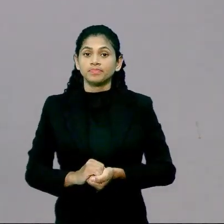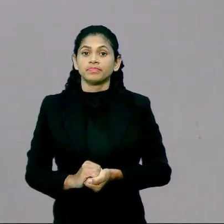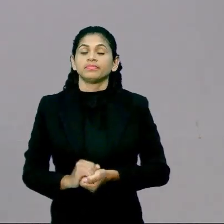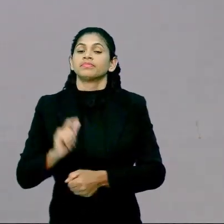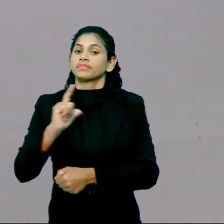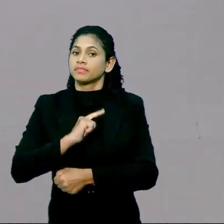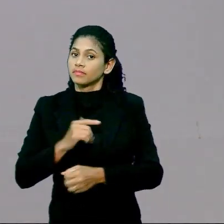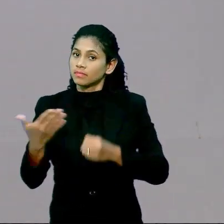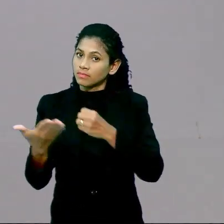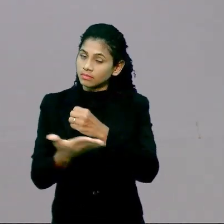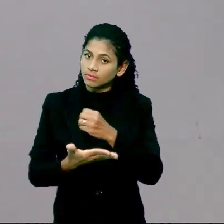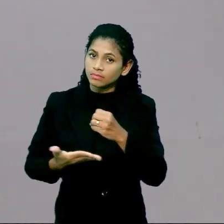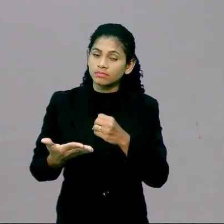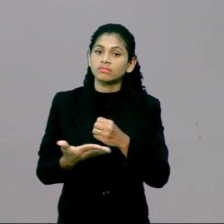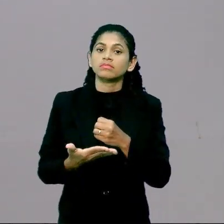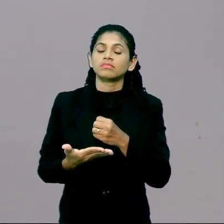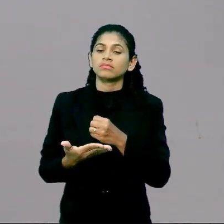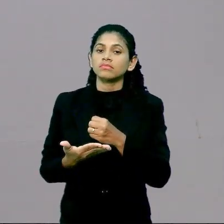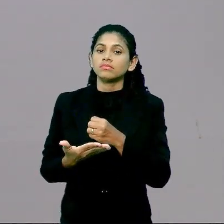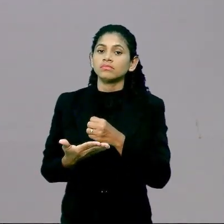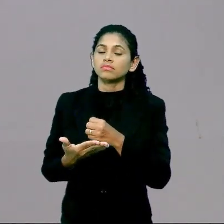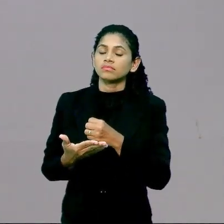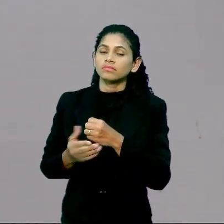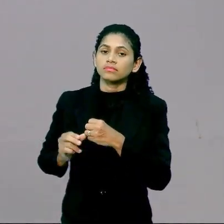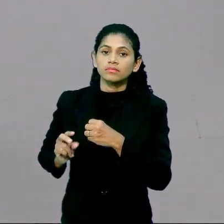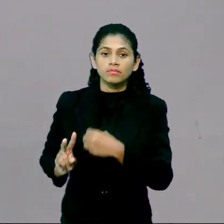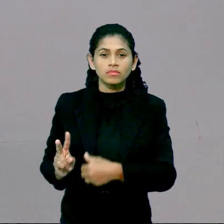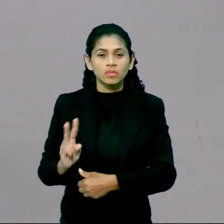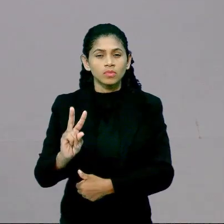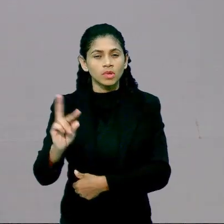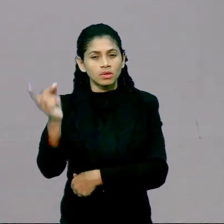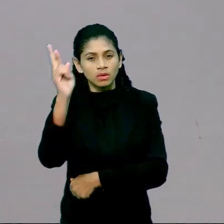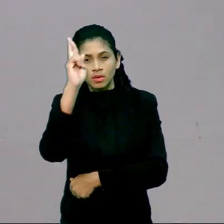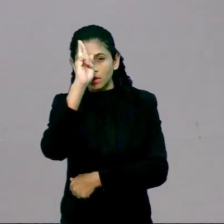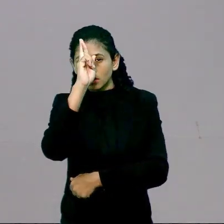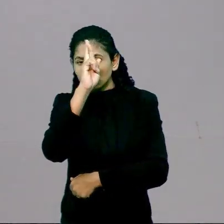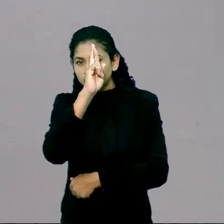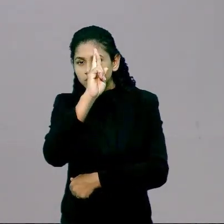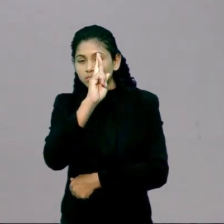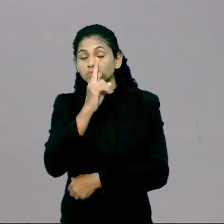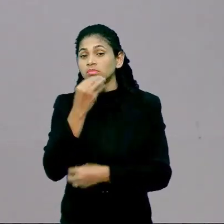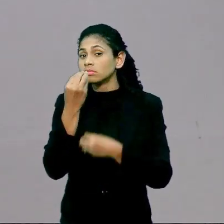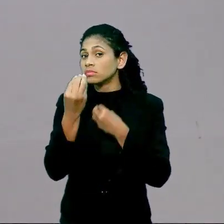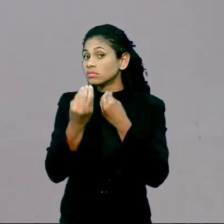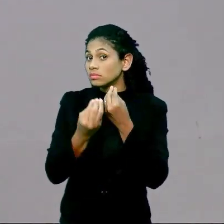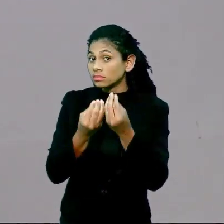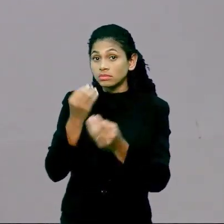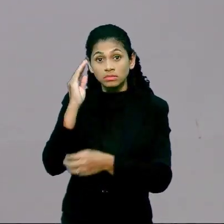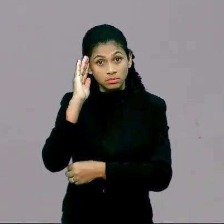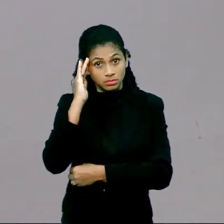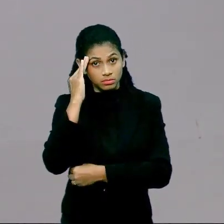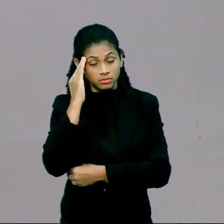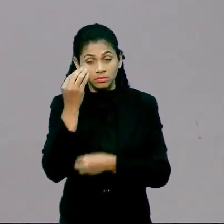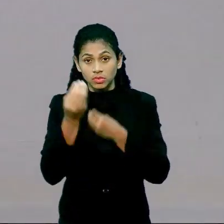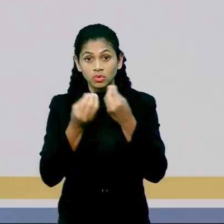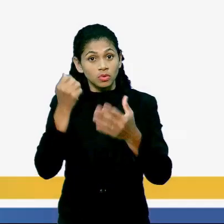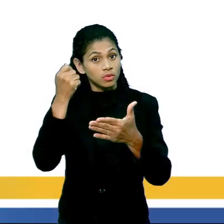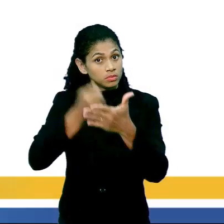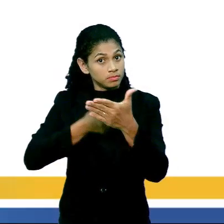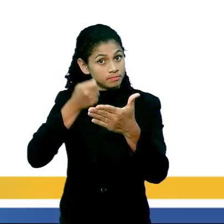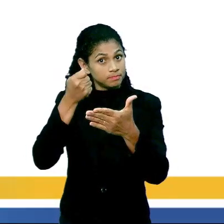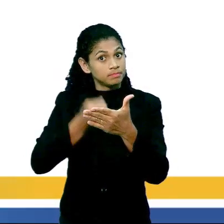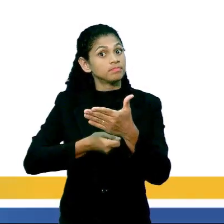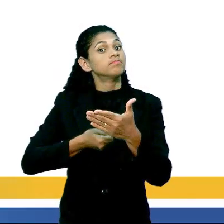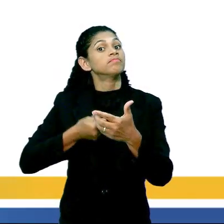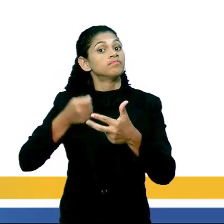tendo essa base, a gente vai perpassar o aspecto histórico para entender como que a luta pode ser cobrada no Enem, beleza? Então